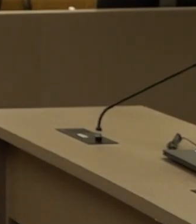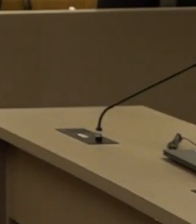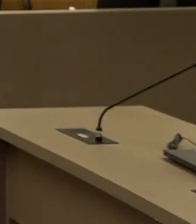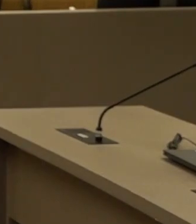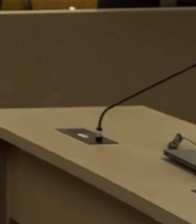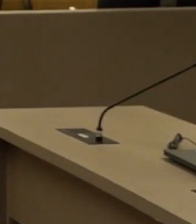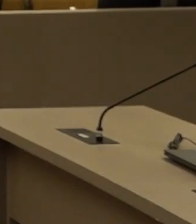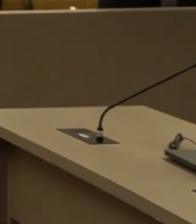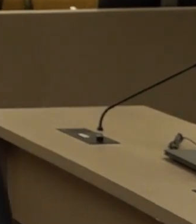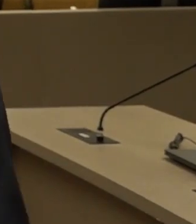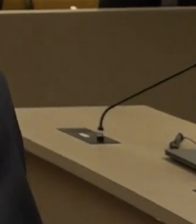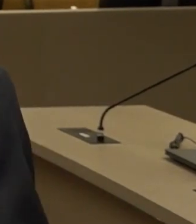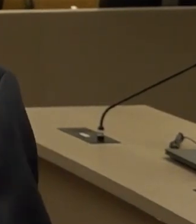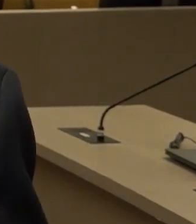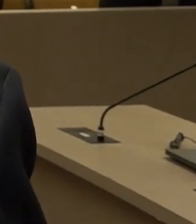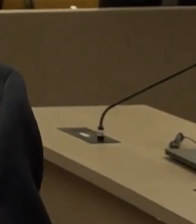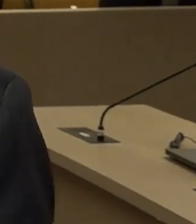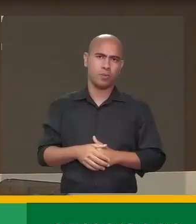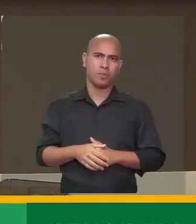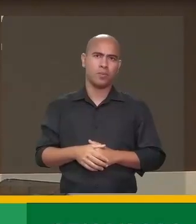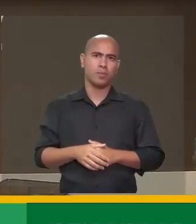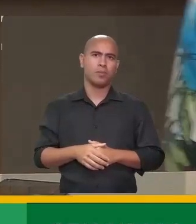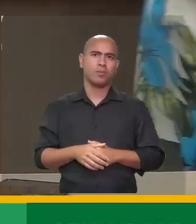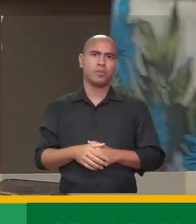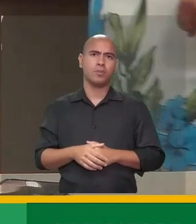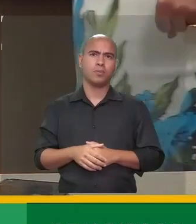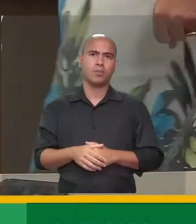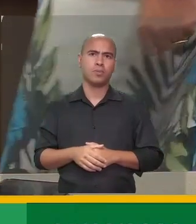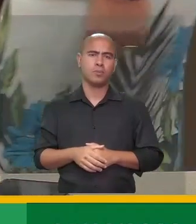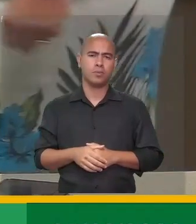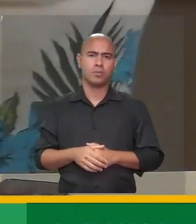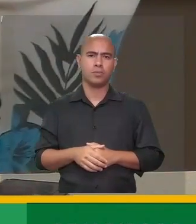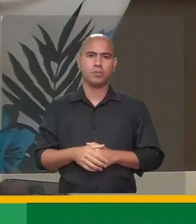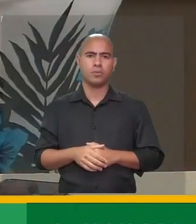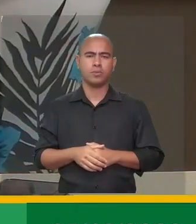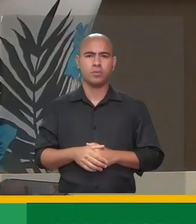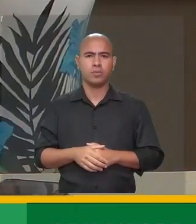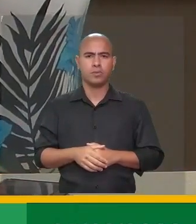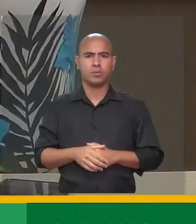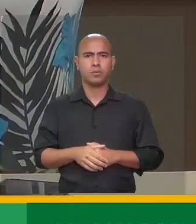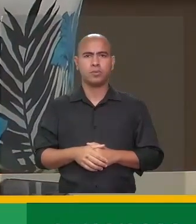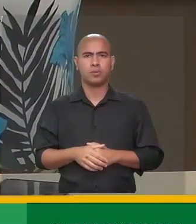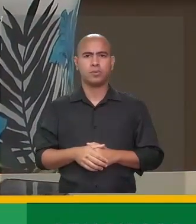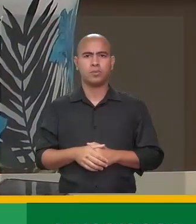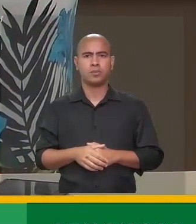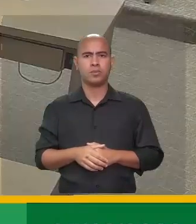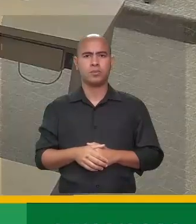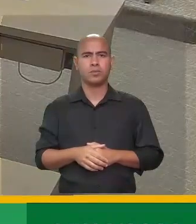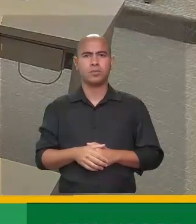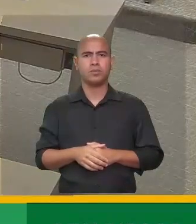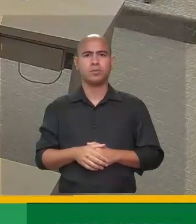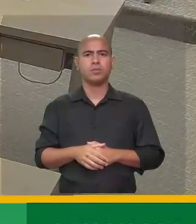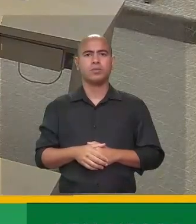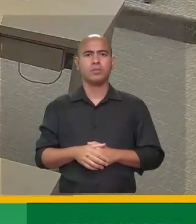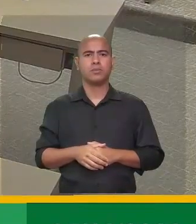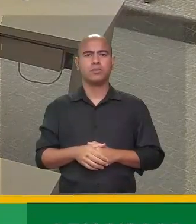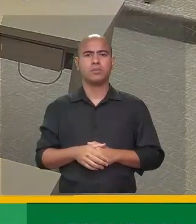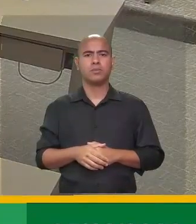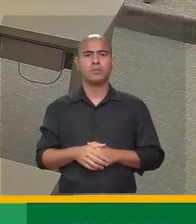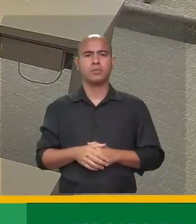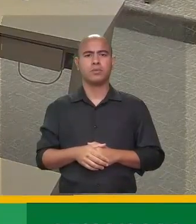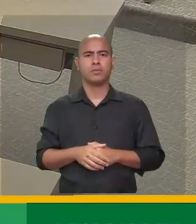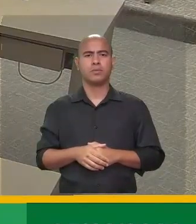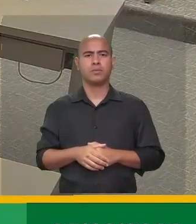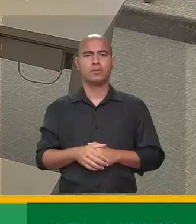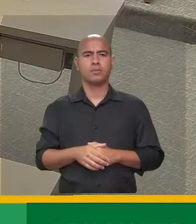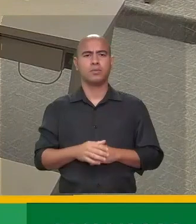medida amarga, porém necessária para salvar as finanças do Estado. A proposta do governo, que foi amplamente discutida nas últimas sessões